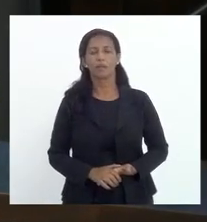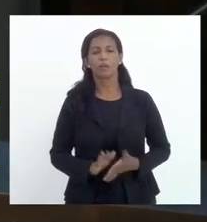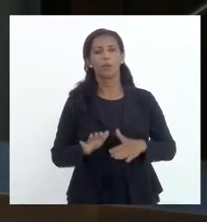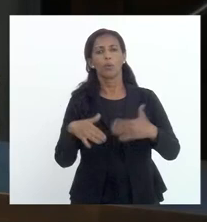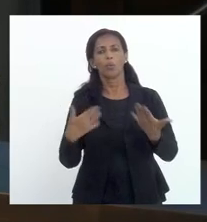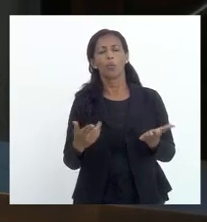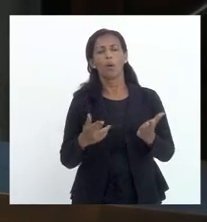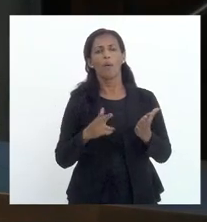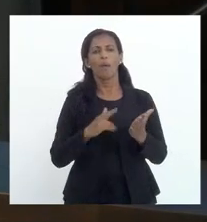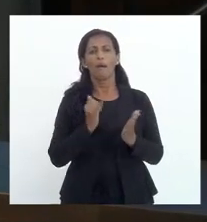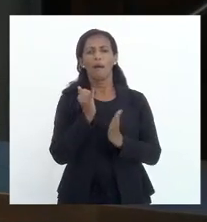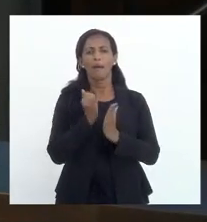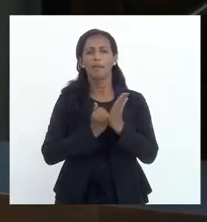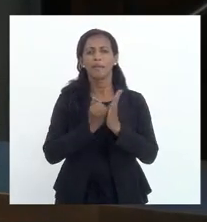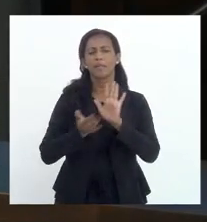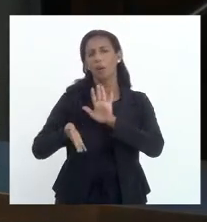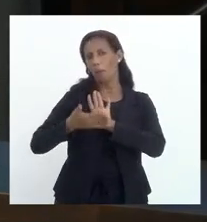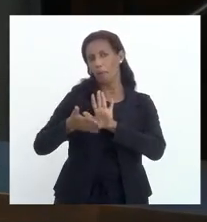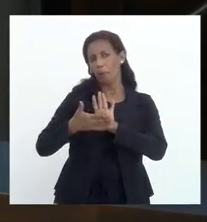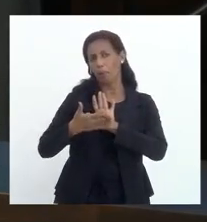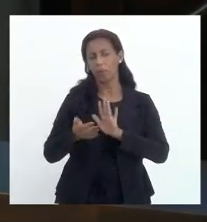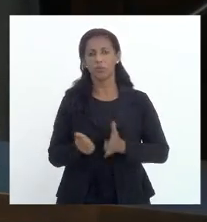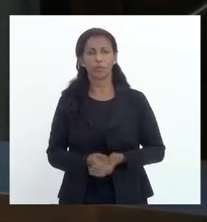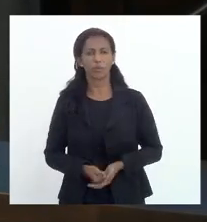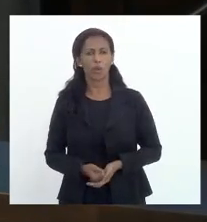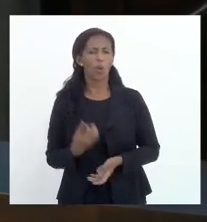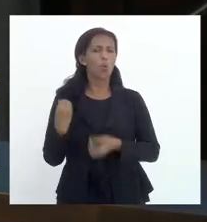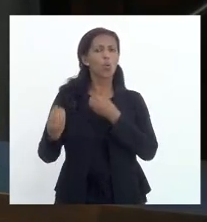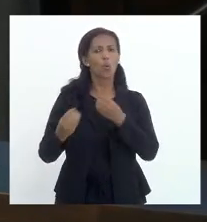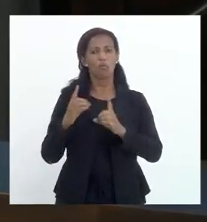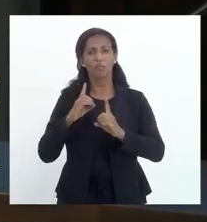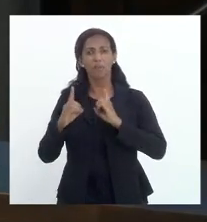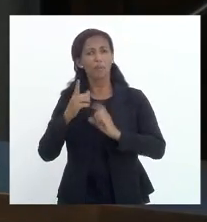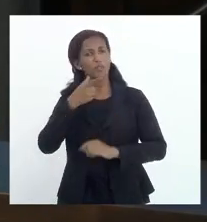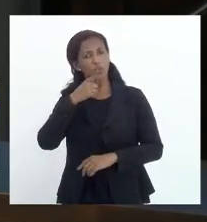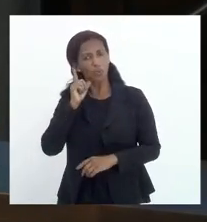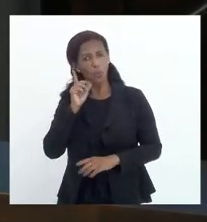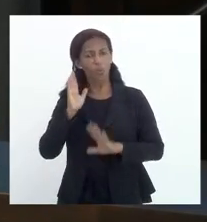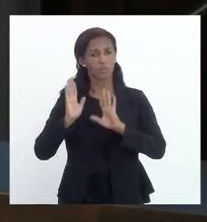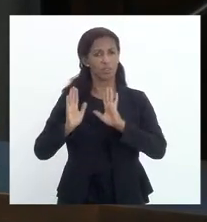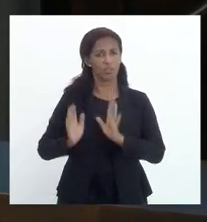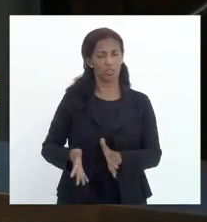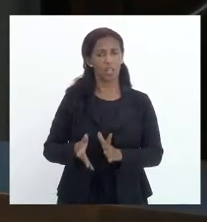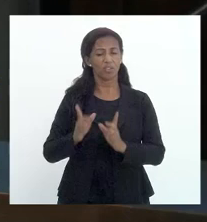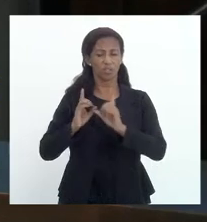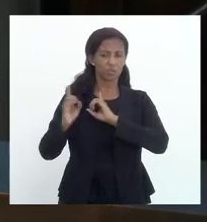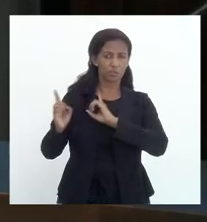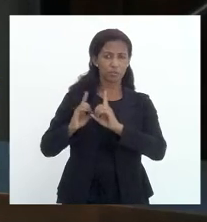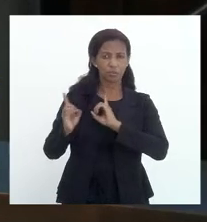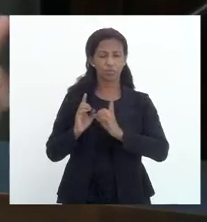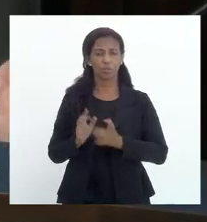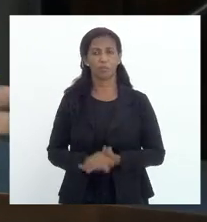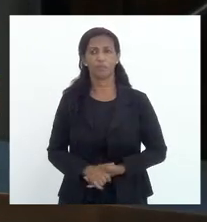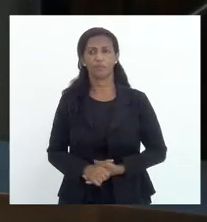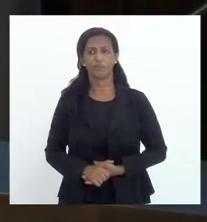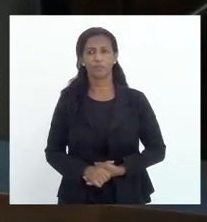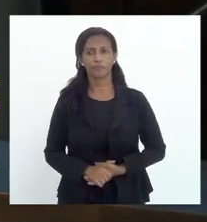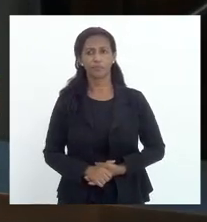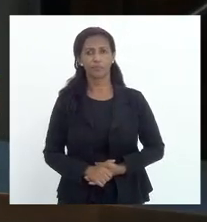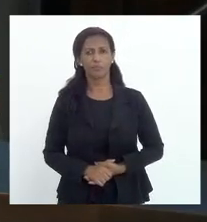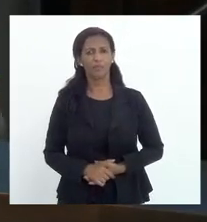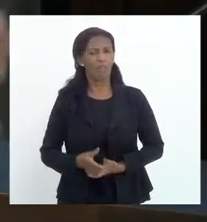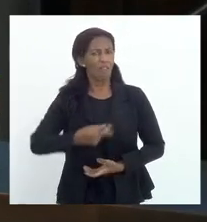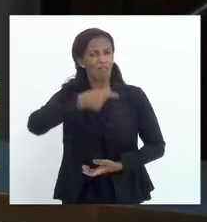é a receita e qual é a proposta. Como isso foi debatido ontem aqui, nós discutimos sobre isso. Isso é uma